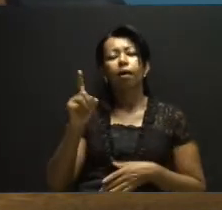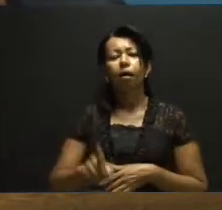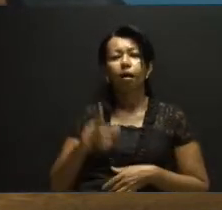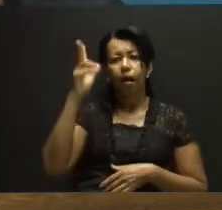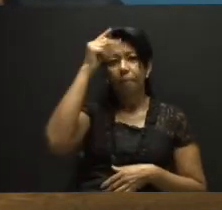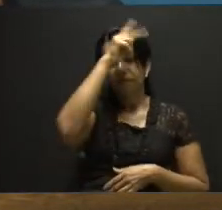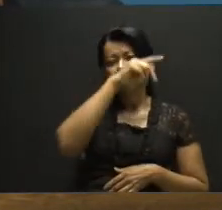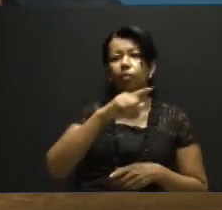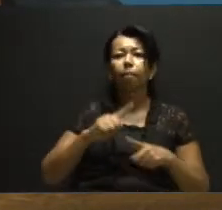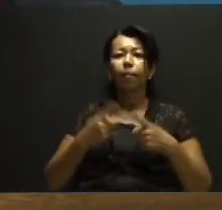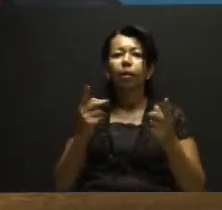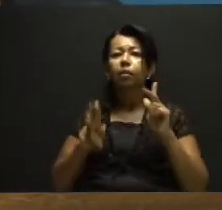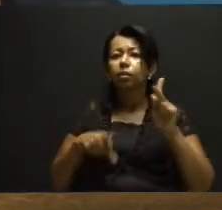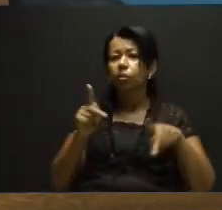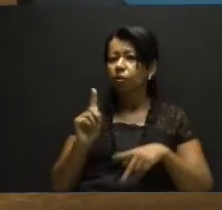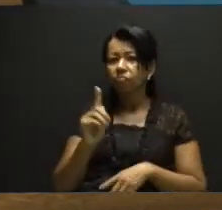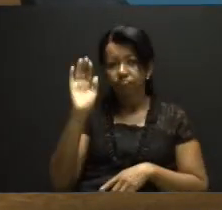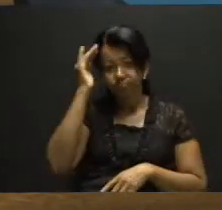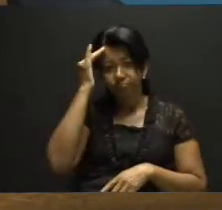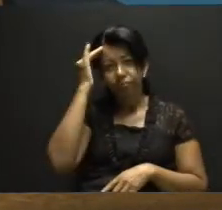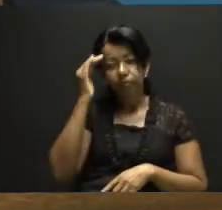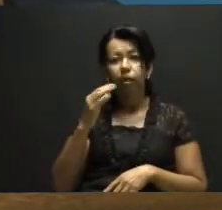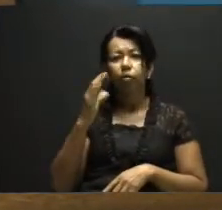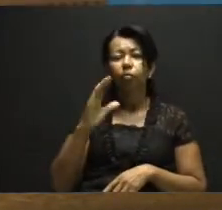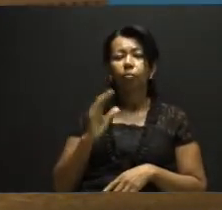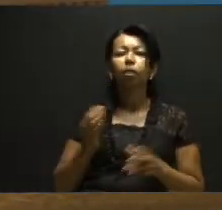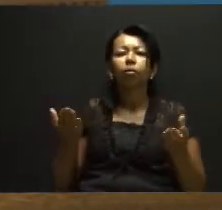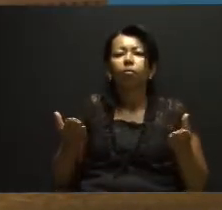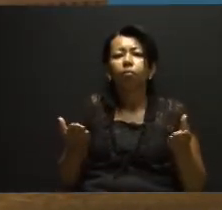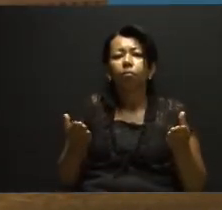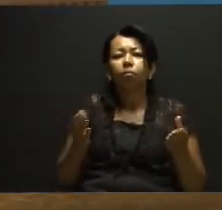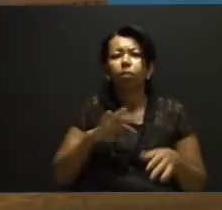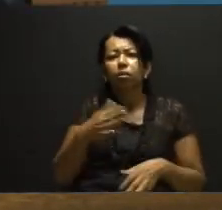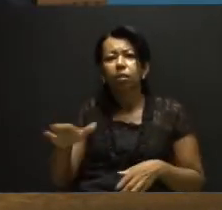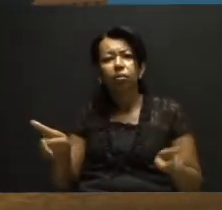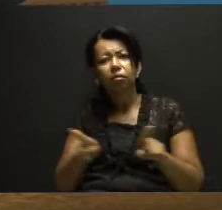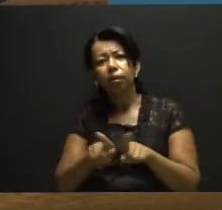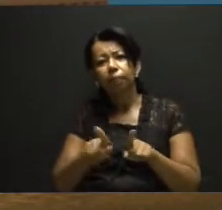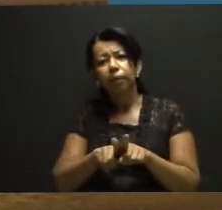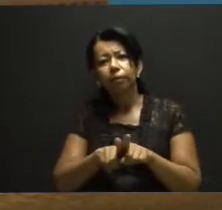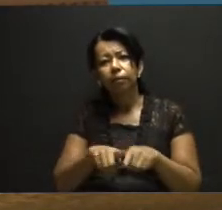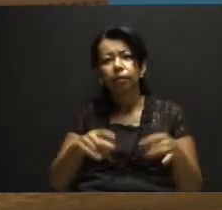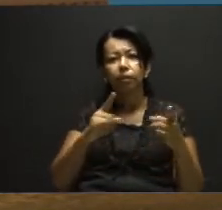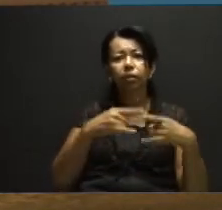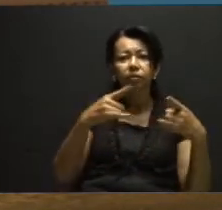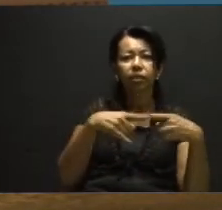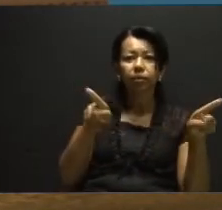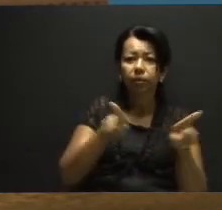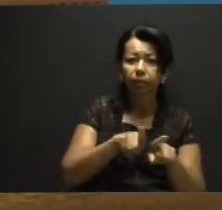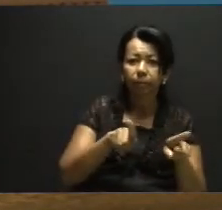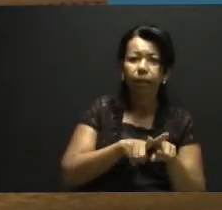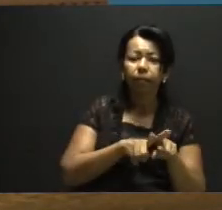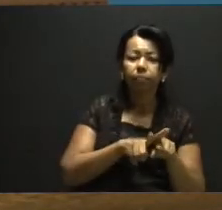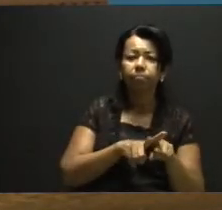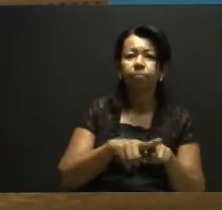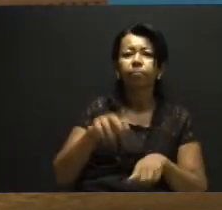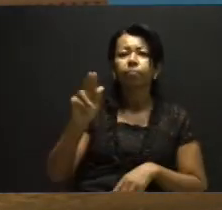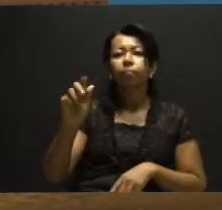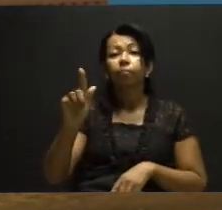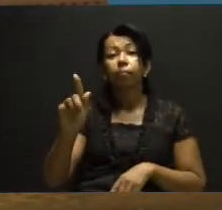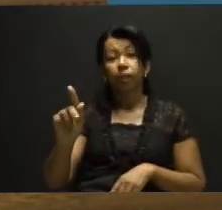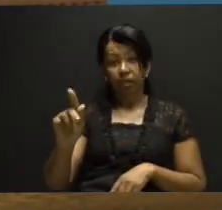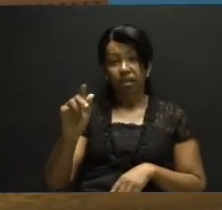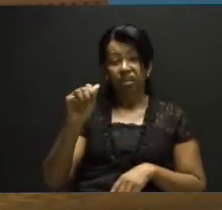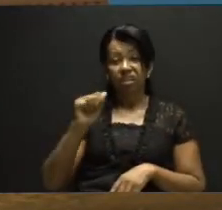conscientização também da população fica complicado cubatão debaixo d'água santos também são vicente também prega eu acho o seguinte vir aqui